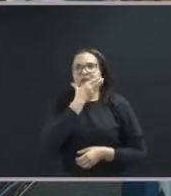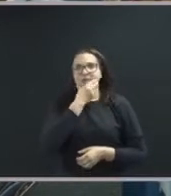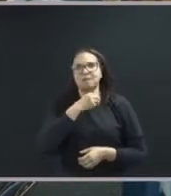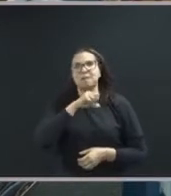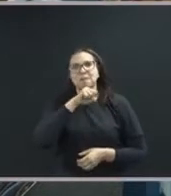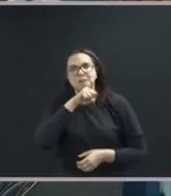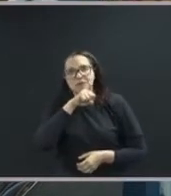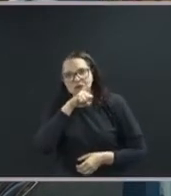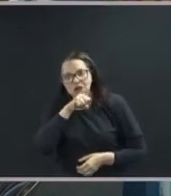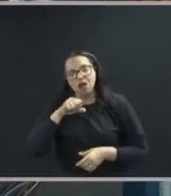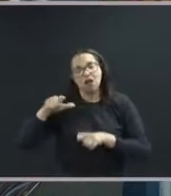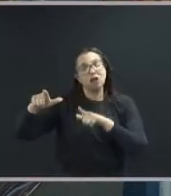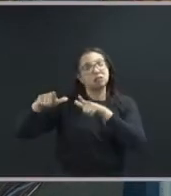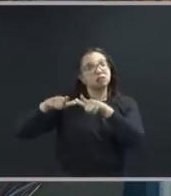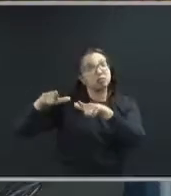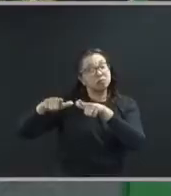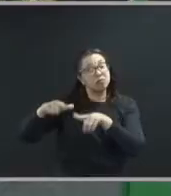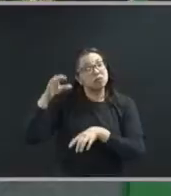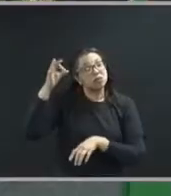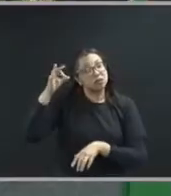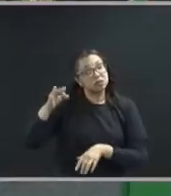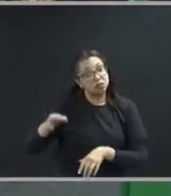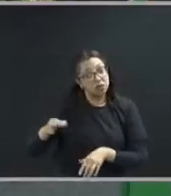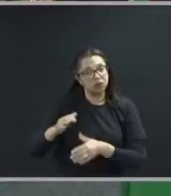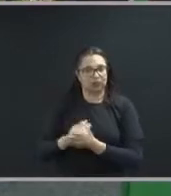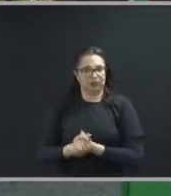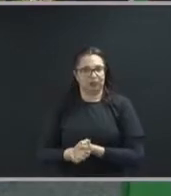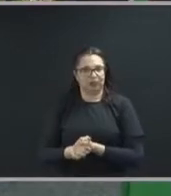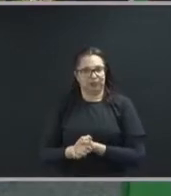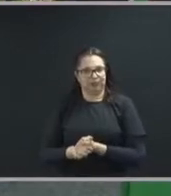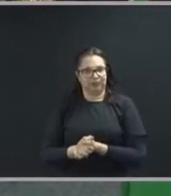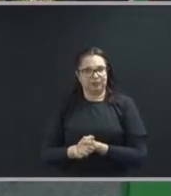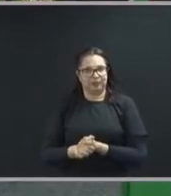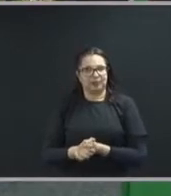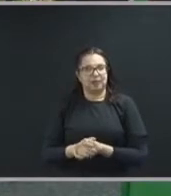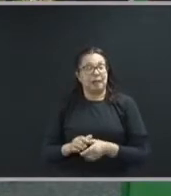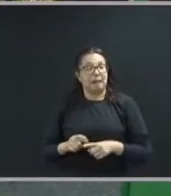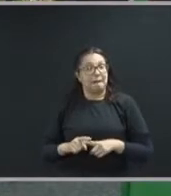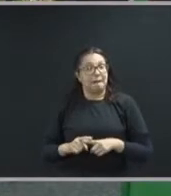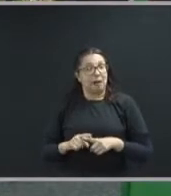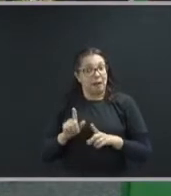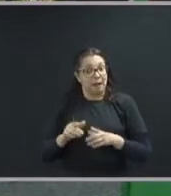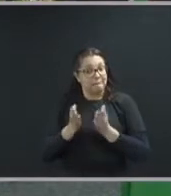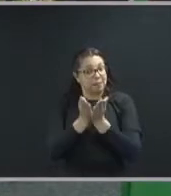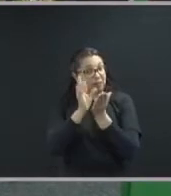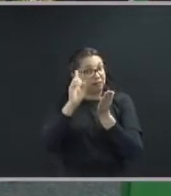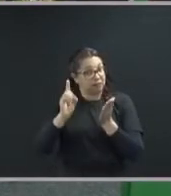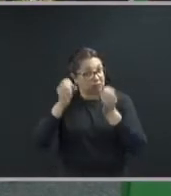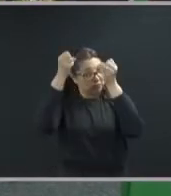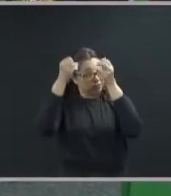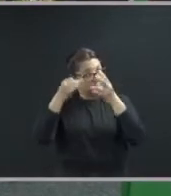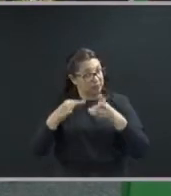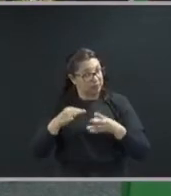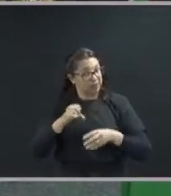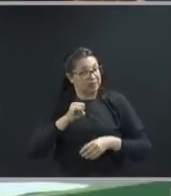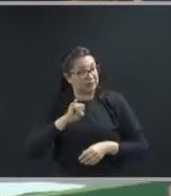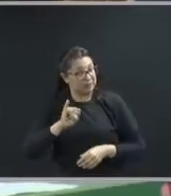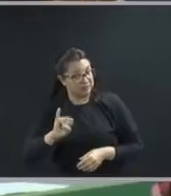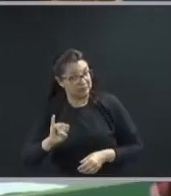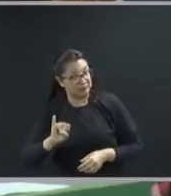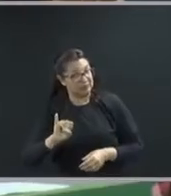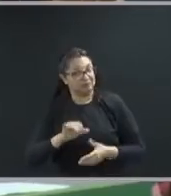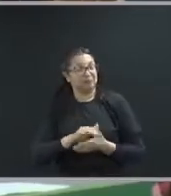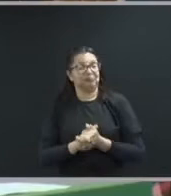diz, que quem fala mal do seu irmão é homicida. E a Bíblia diz